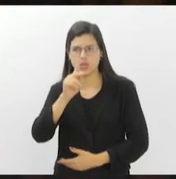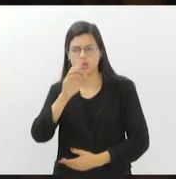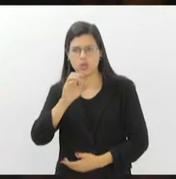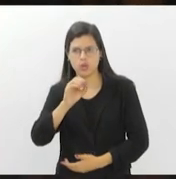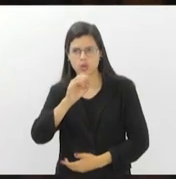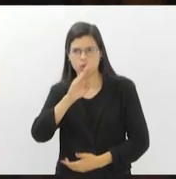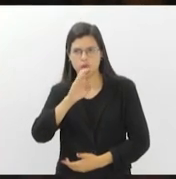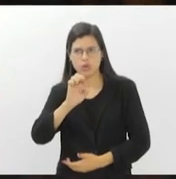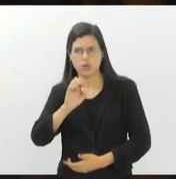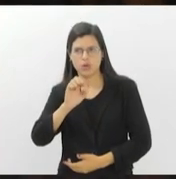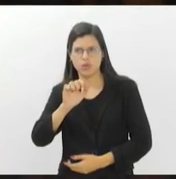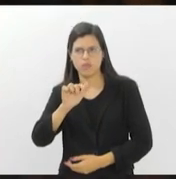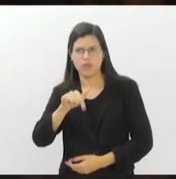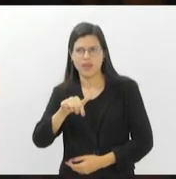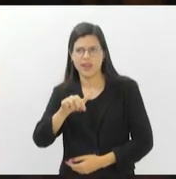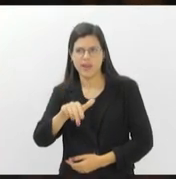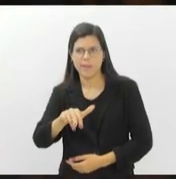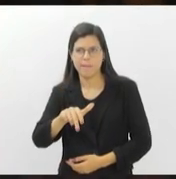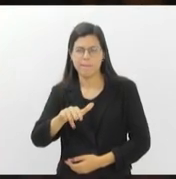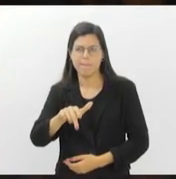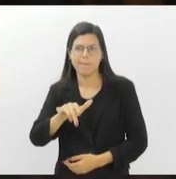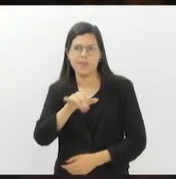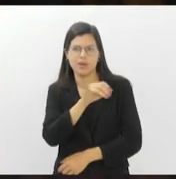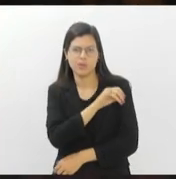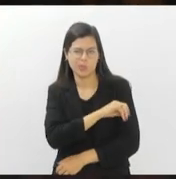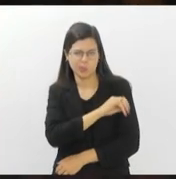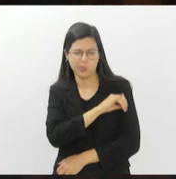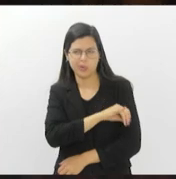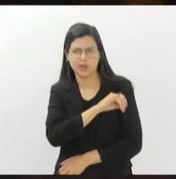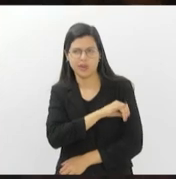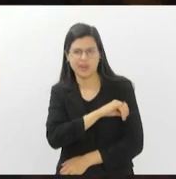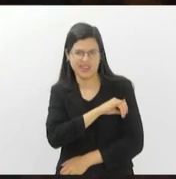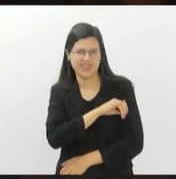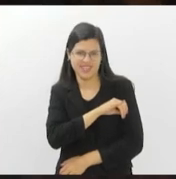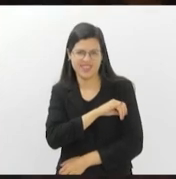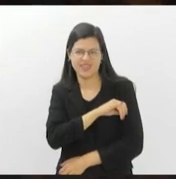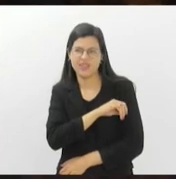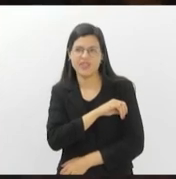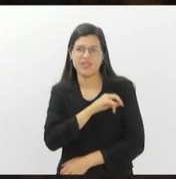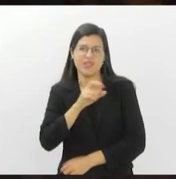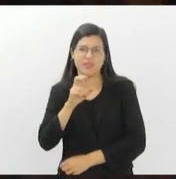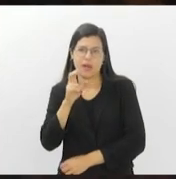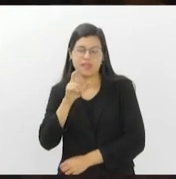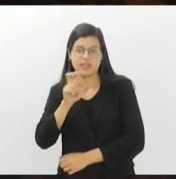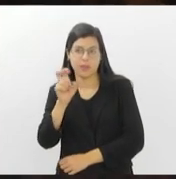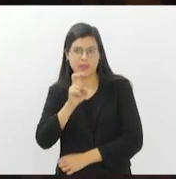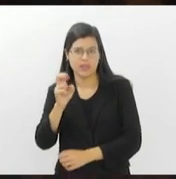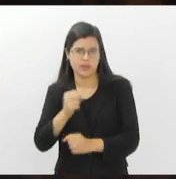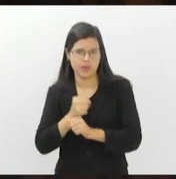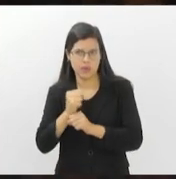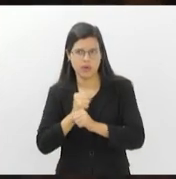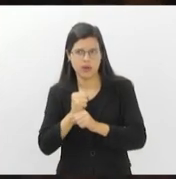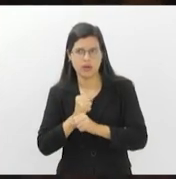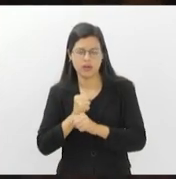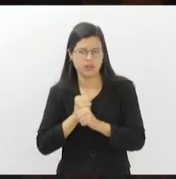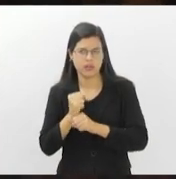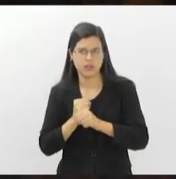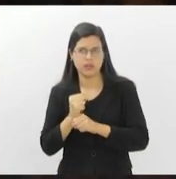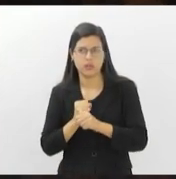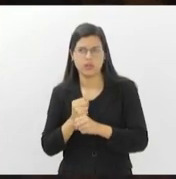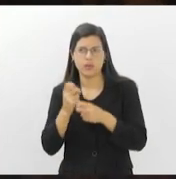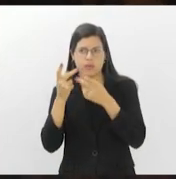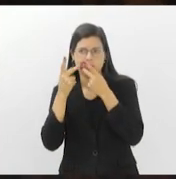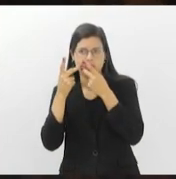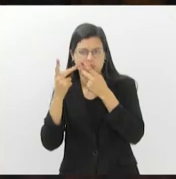irmã da nossa cidade do Rio de Janeiro, já há 55 anos. Então, a visitação vale a